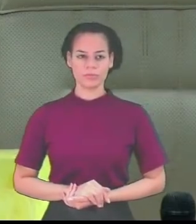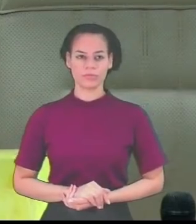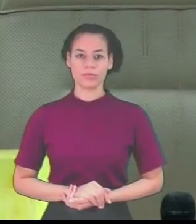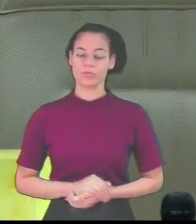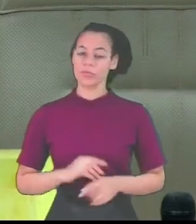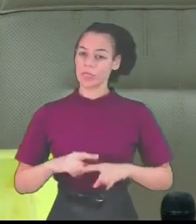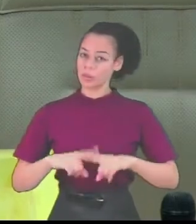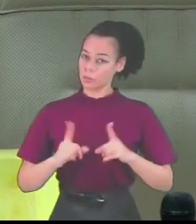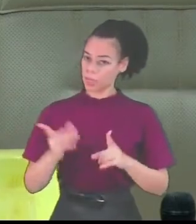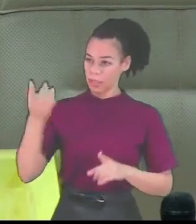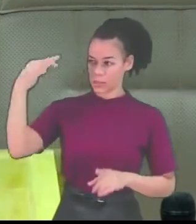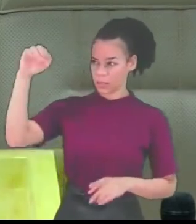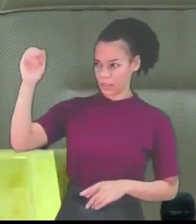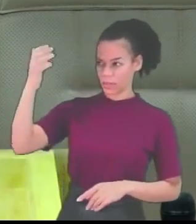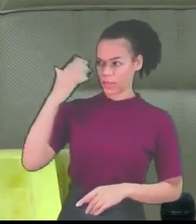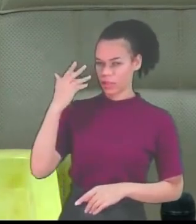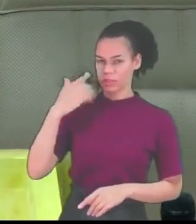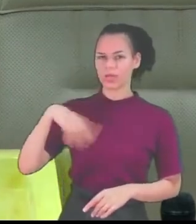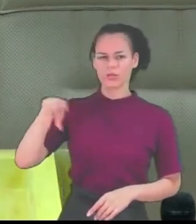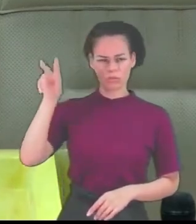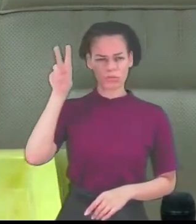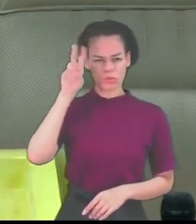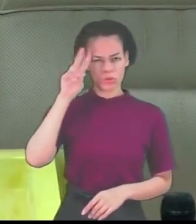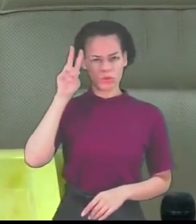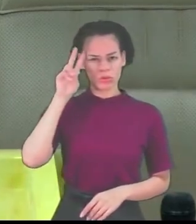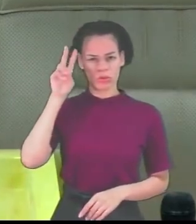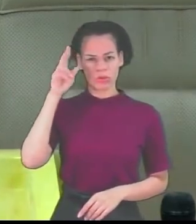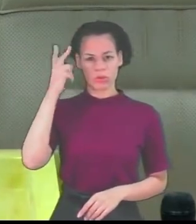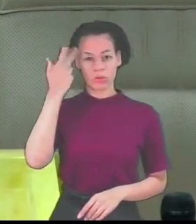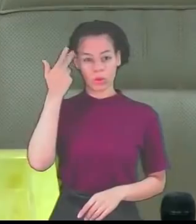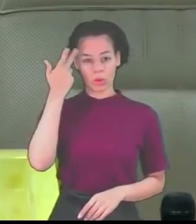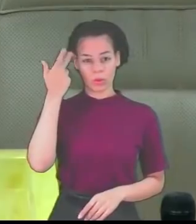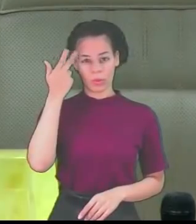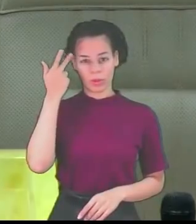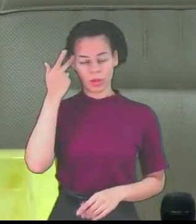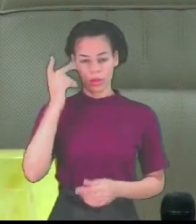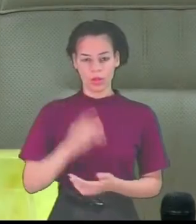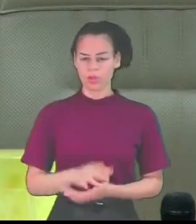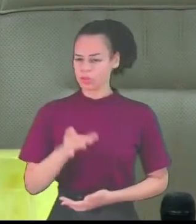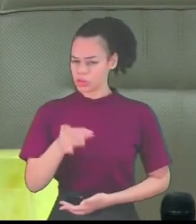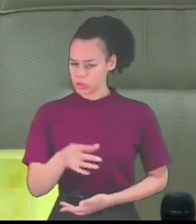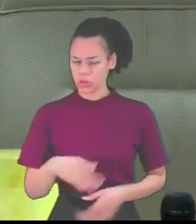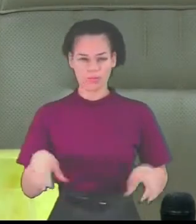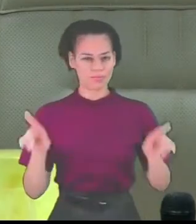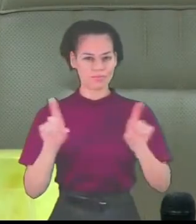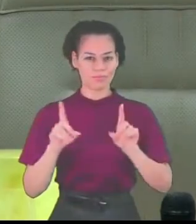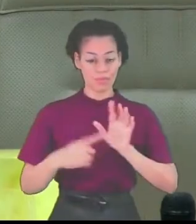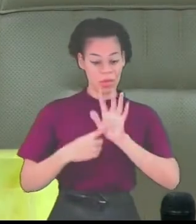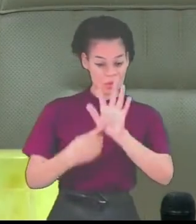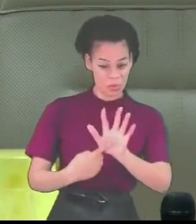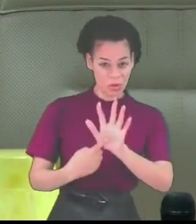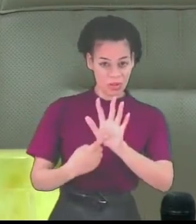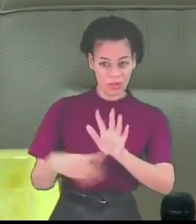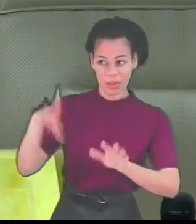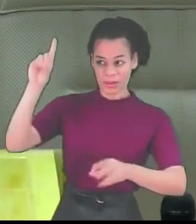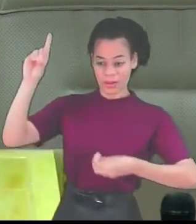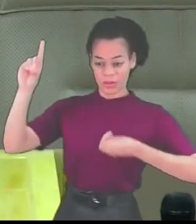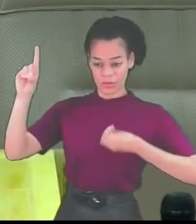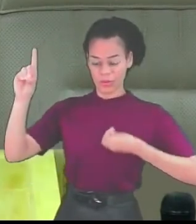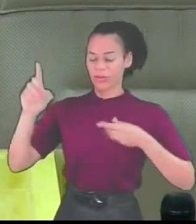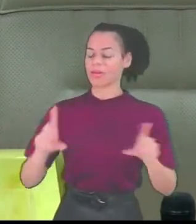Ah mas essa revelação natural não é suficiente para provar a existência de